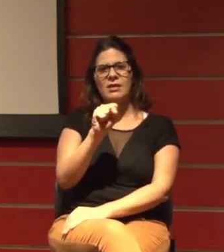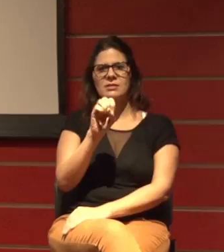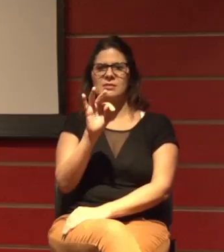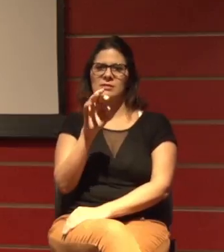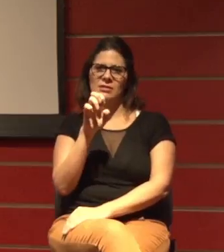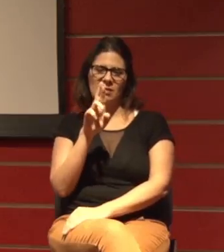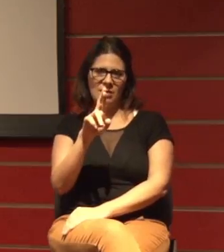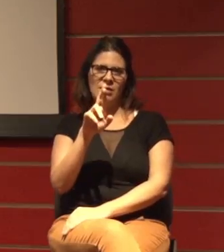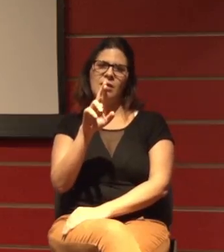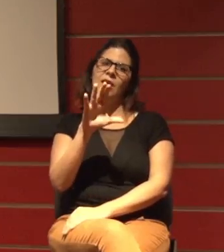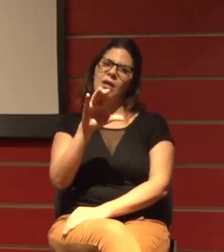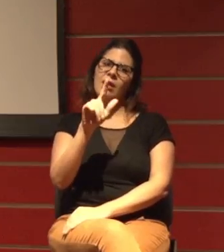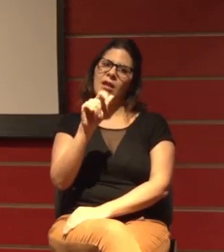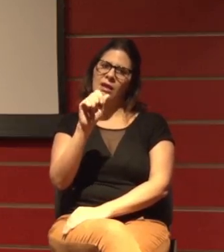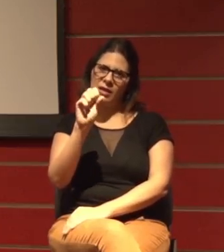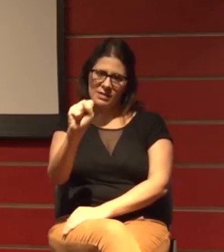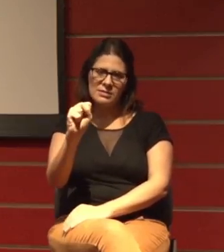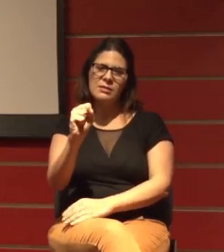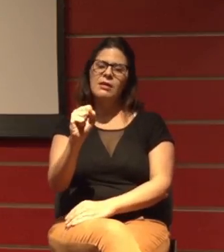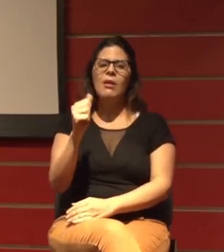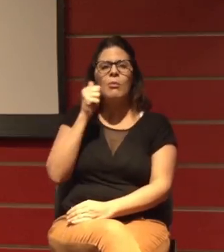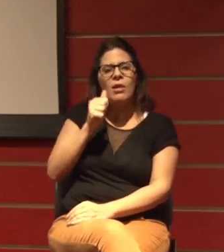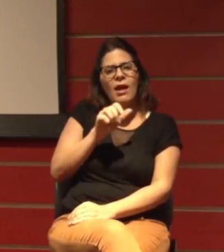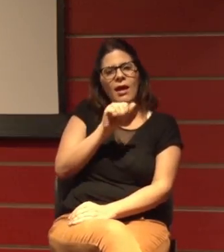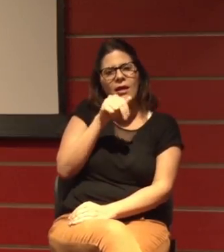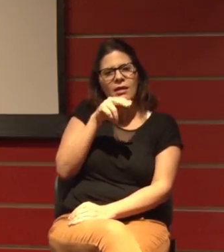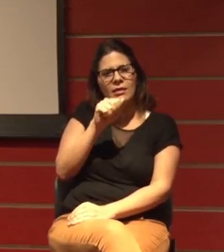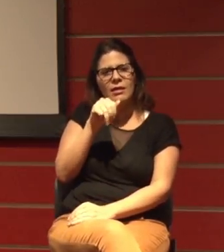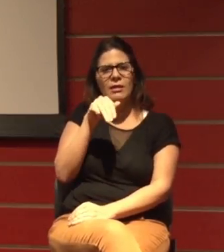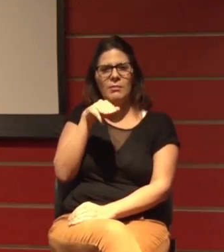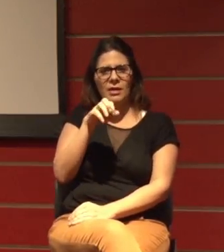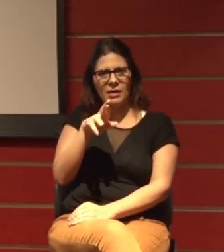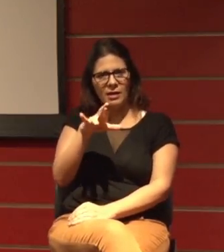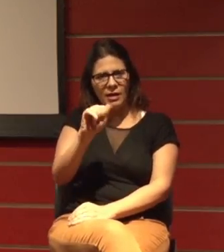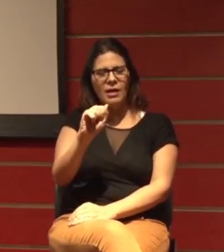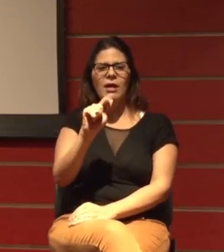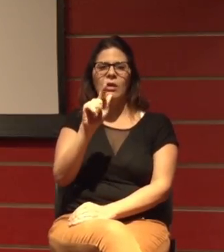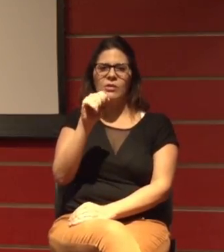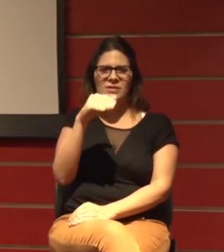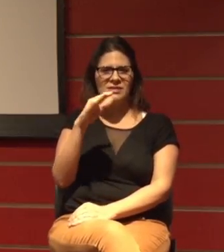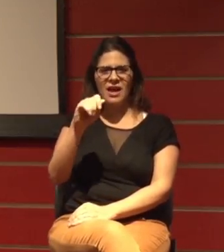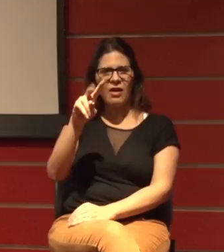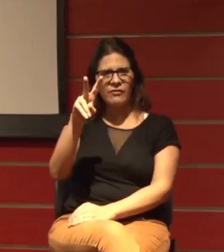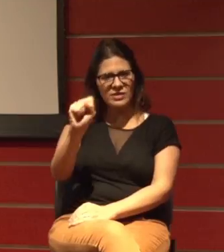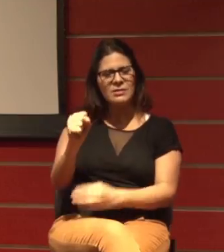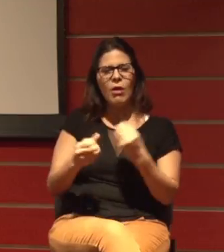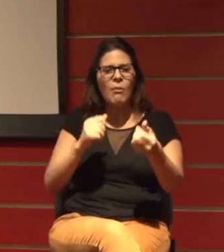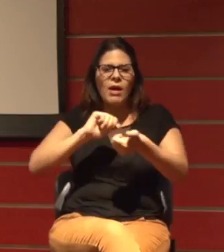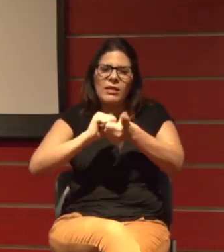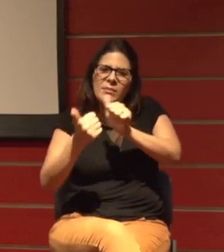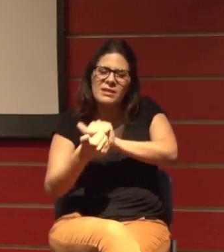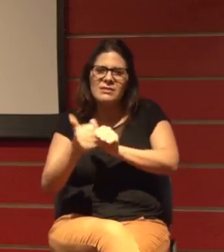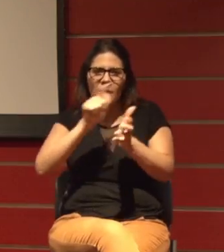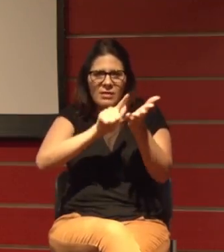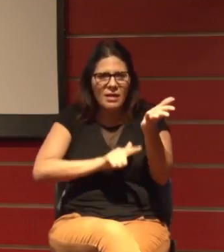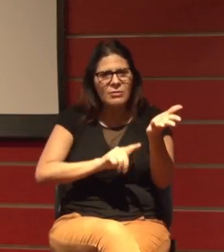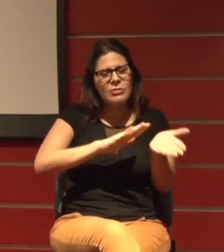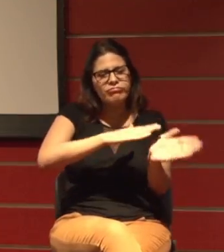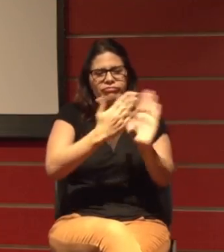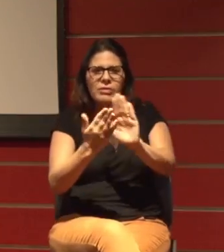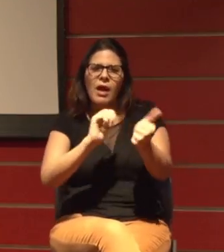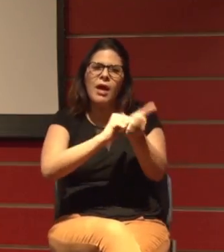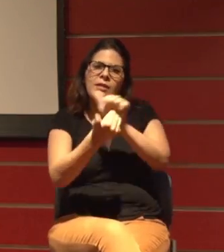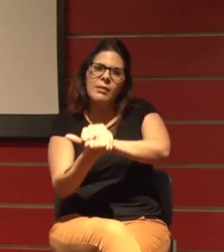adaptação da literatura para o audiovisual seja bem-vinda Ana Maria muito obrigada por estar aqui com a gente